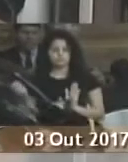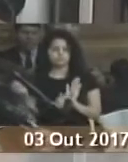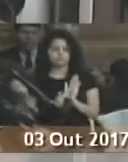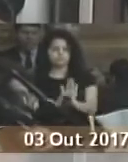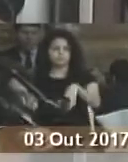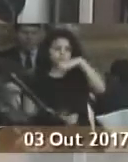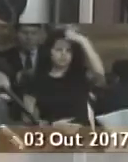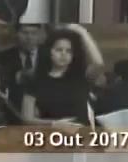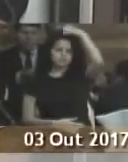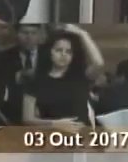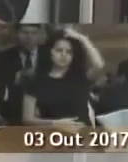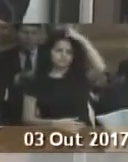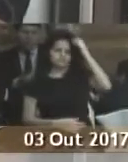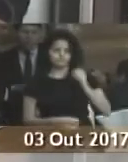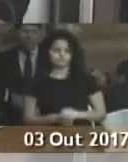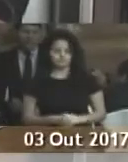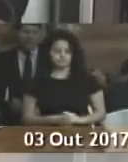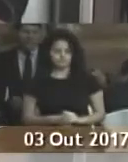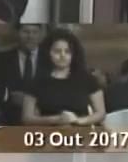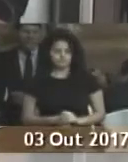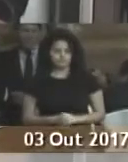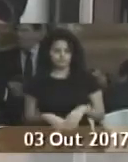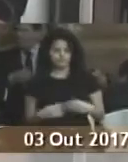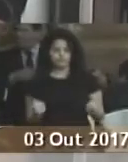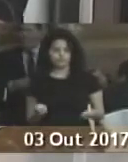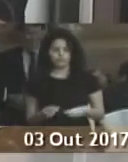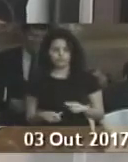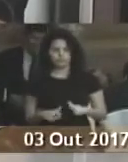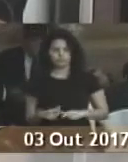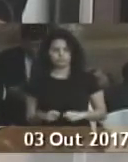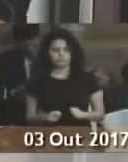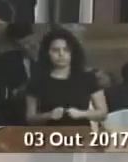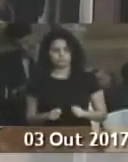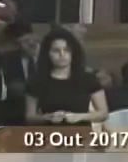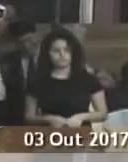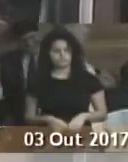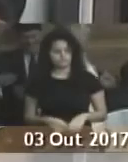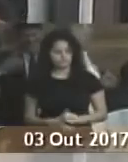a nossa cidade o resultado do nosso trabalho.